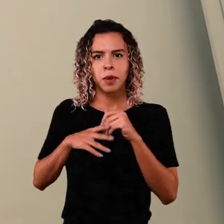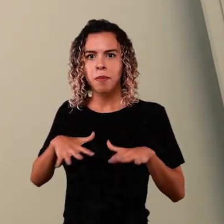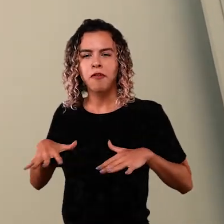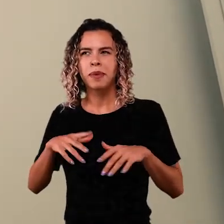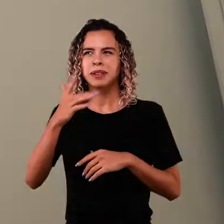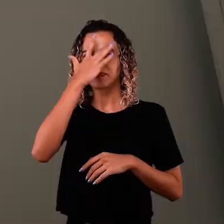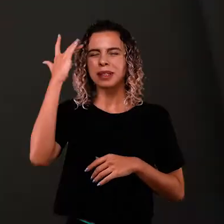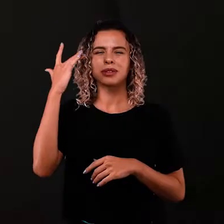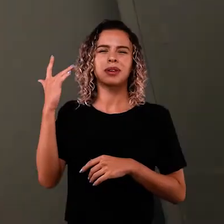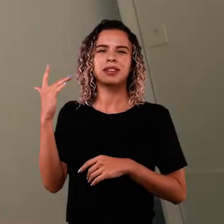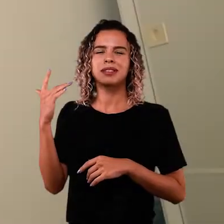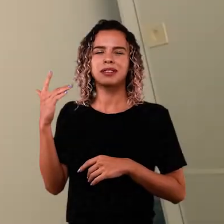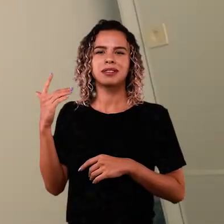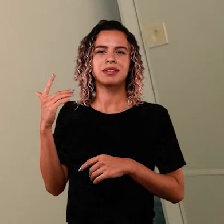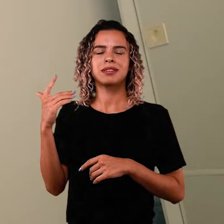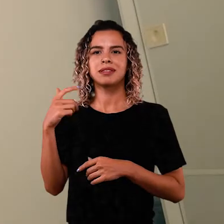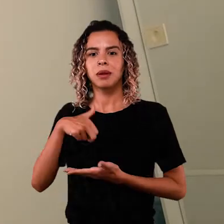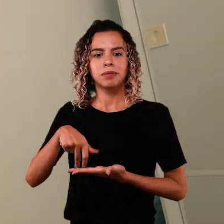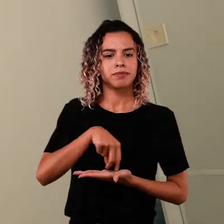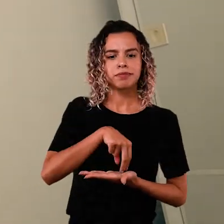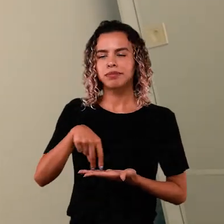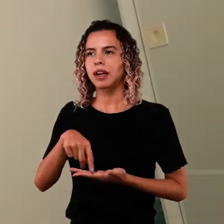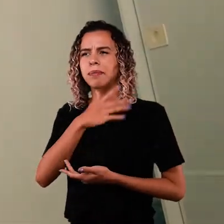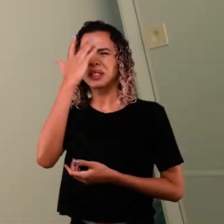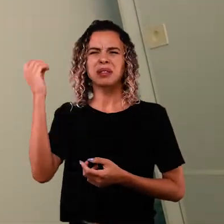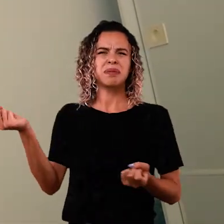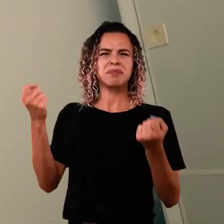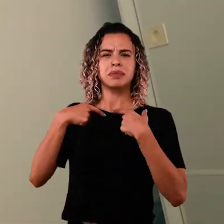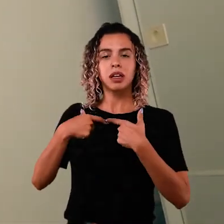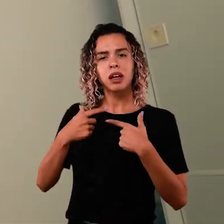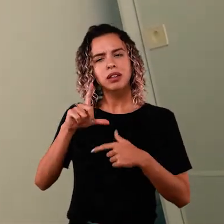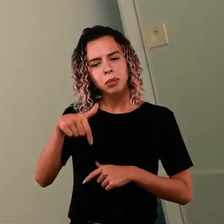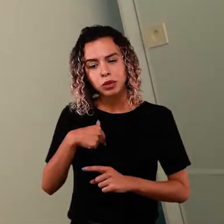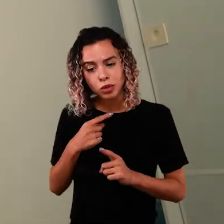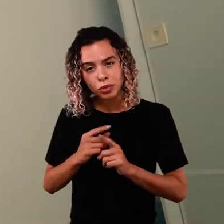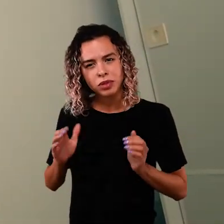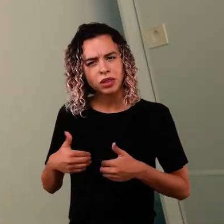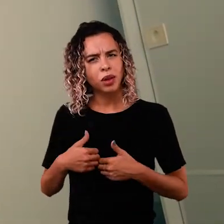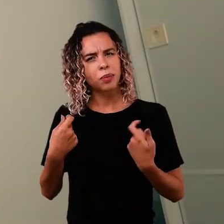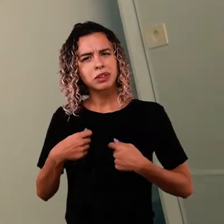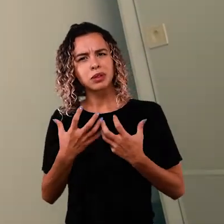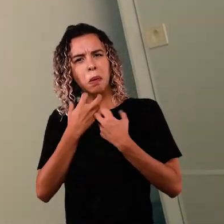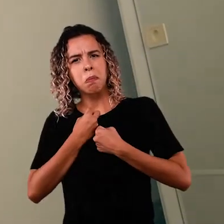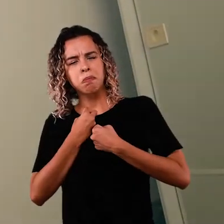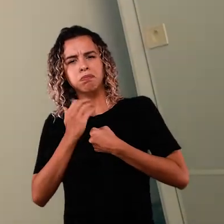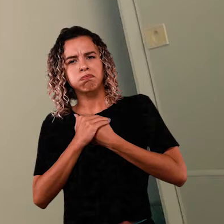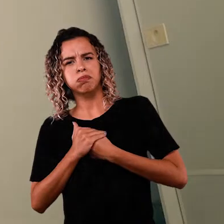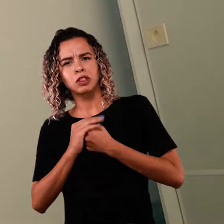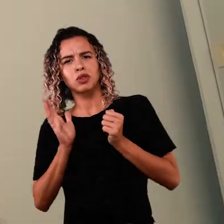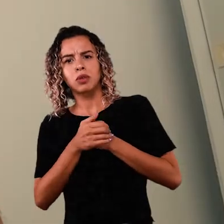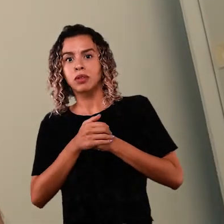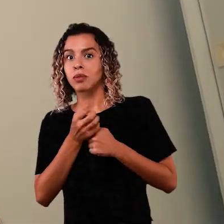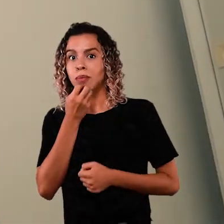fazendo os meus movimentos pendulares. E depois que eu recebi o meu diagnóstico, eu percebi que eu não precisava reprimir essas